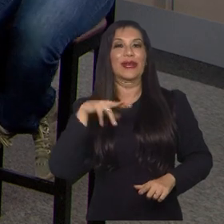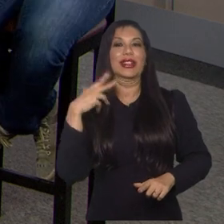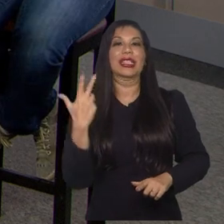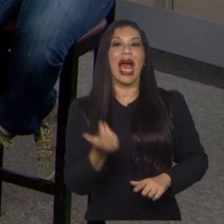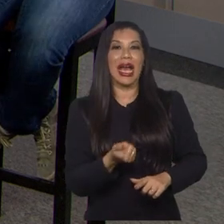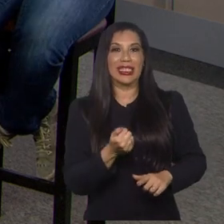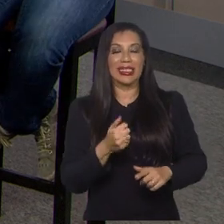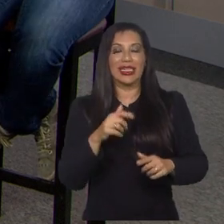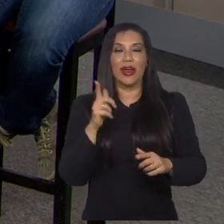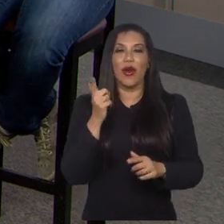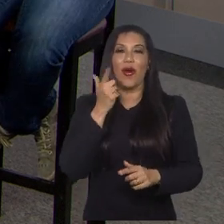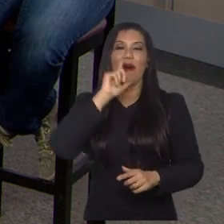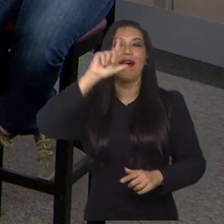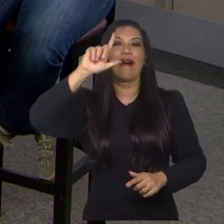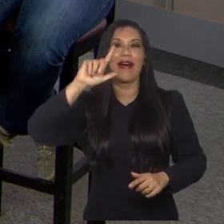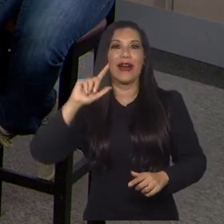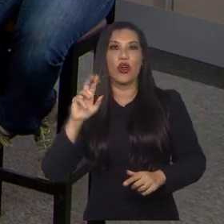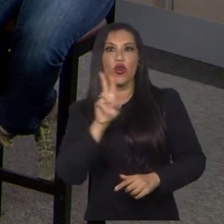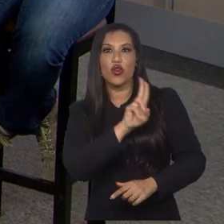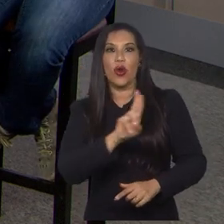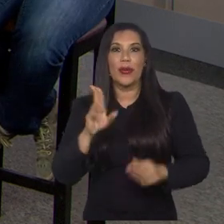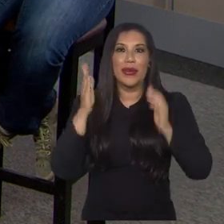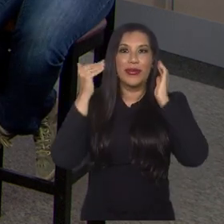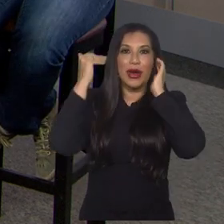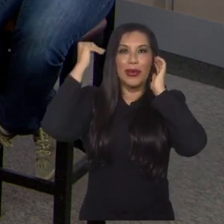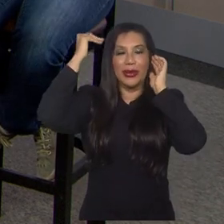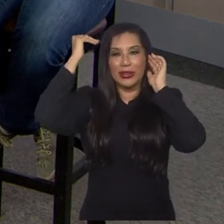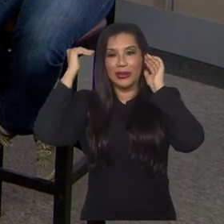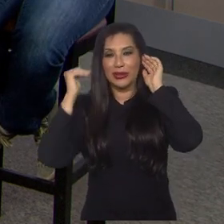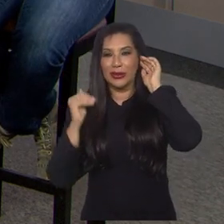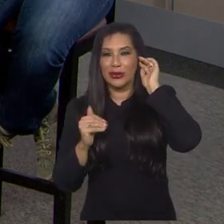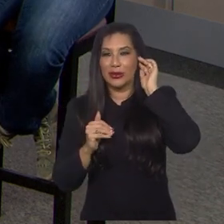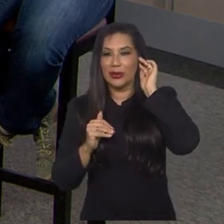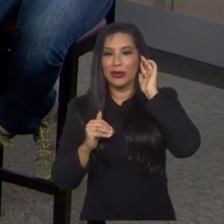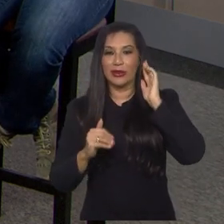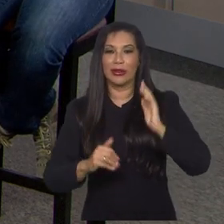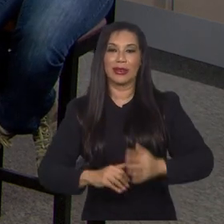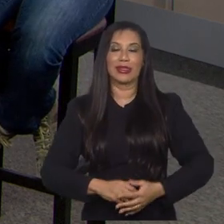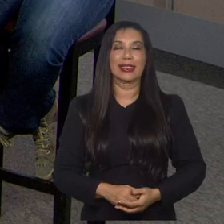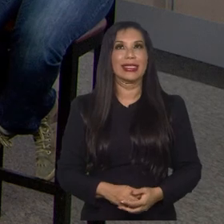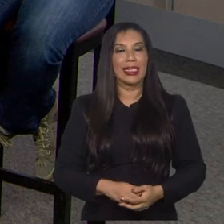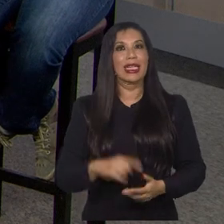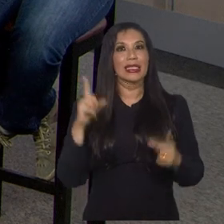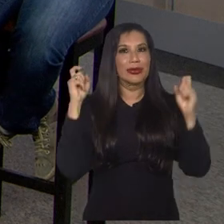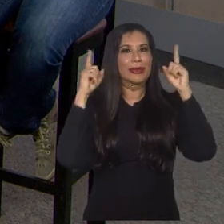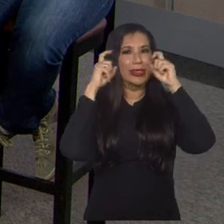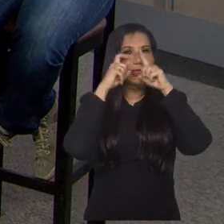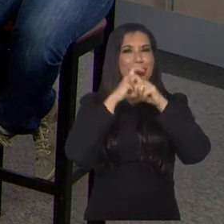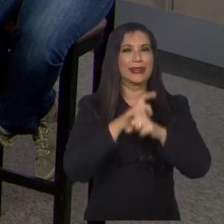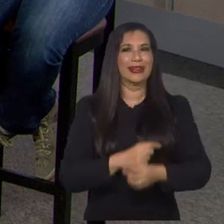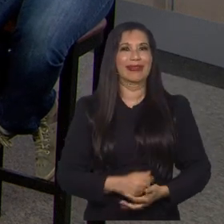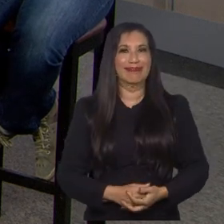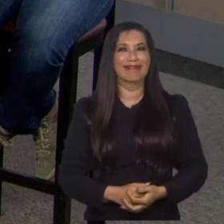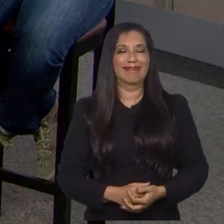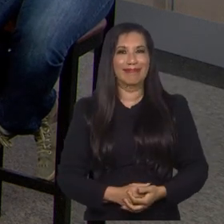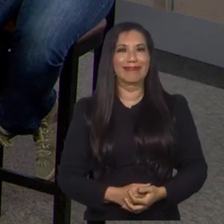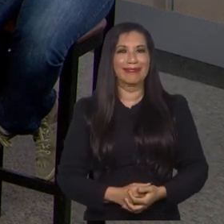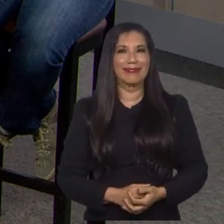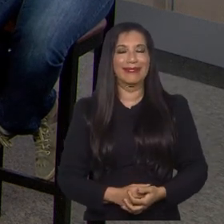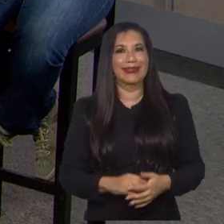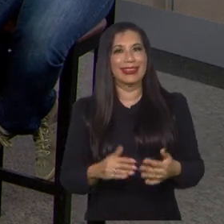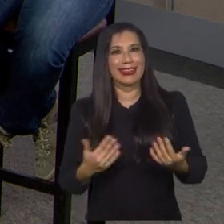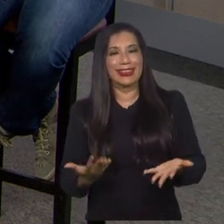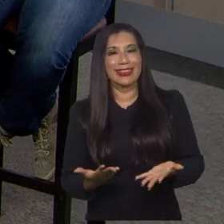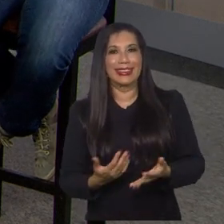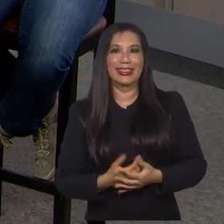vocês apostam que vai ser o grande nome dessa Copa? Putz, é difícil, hein? Pô,